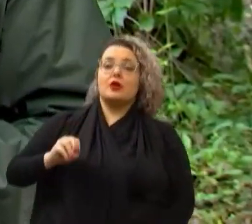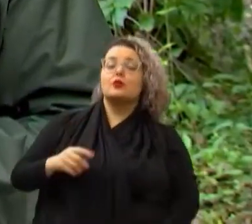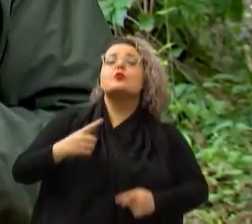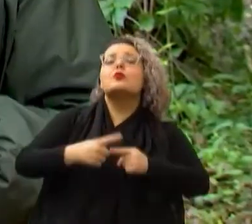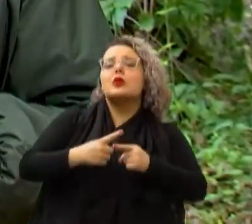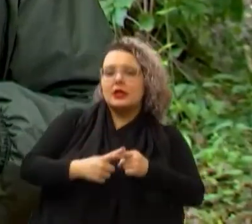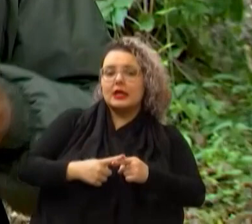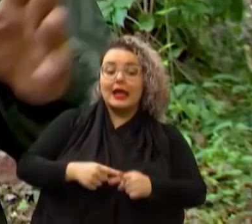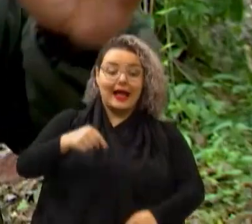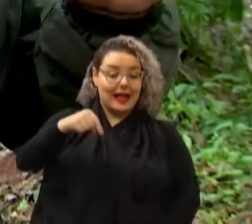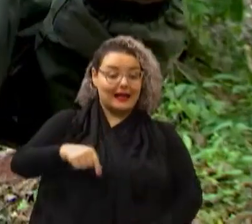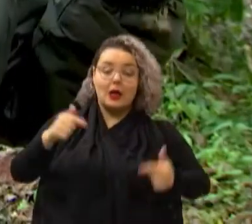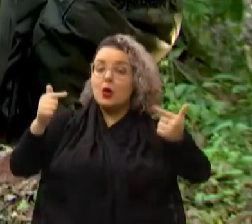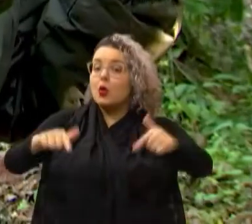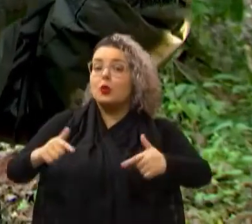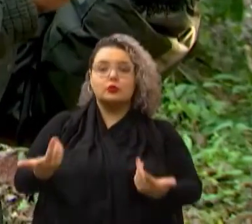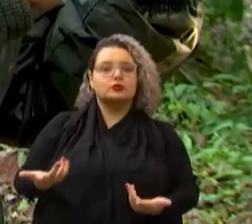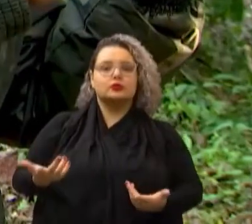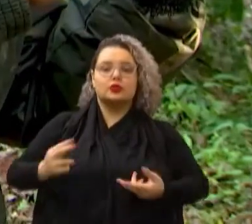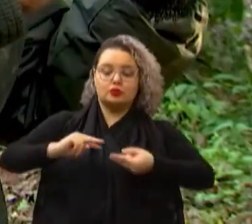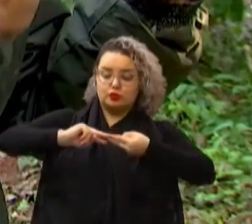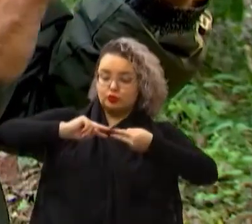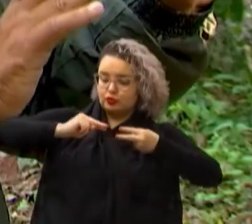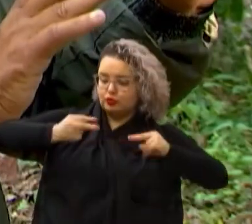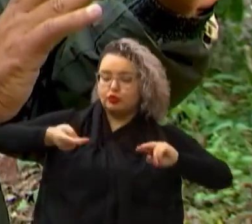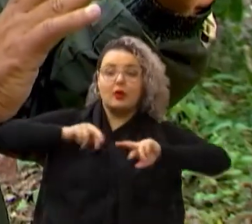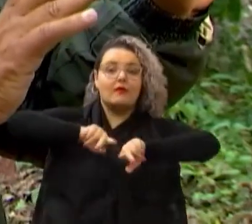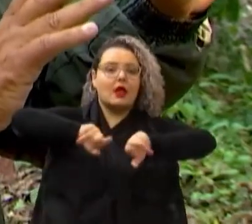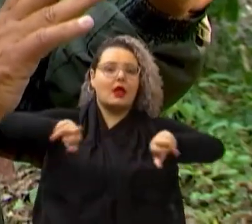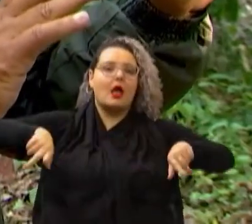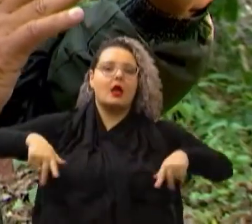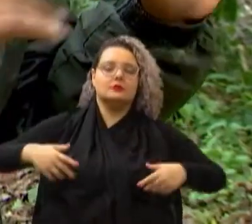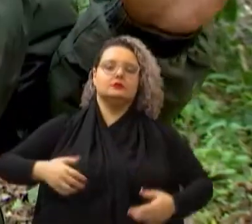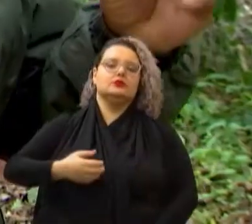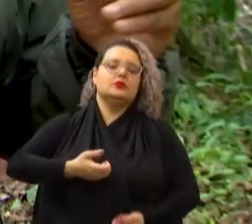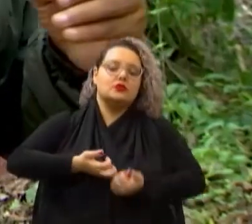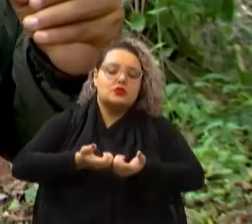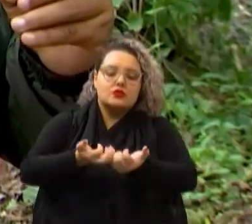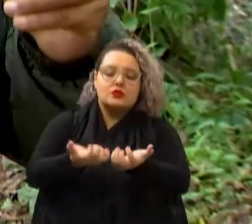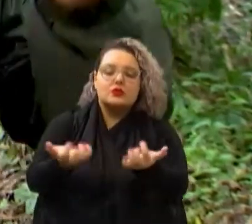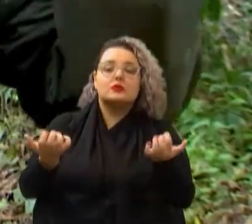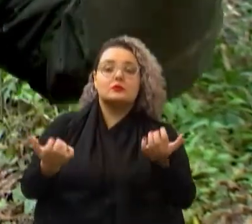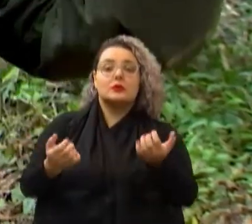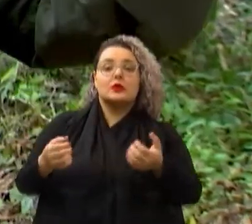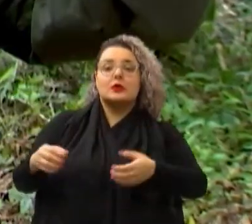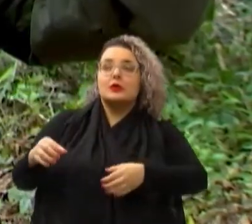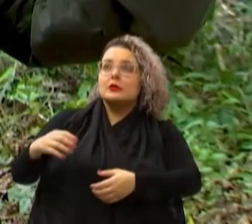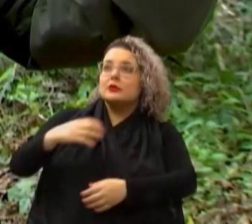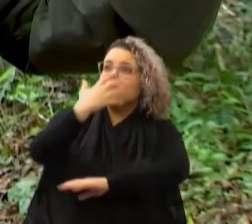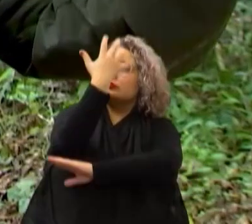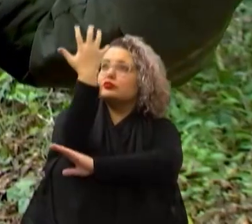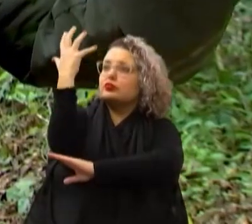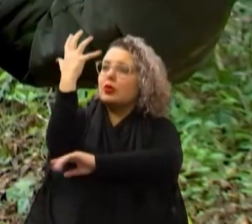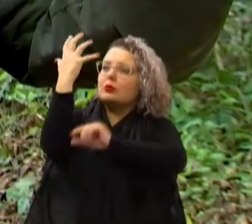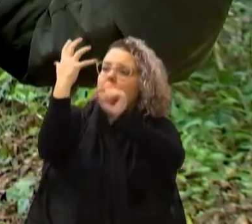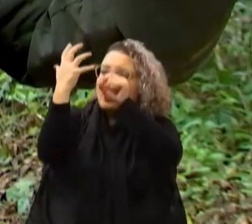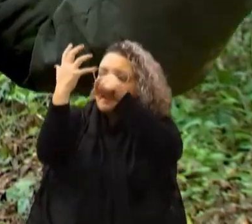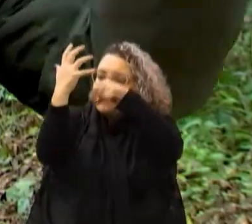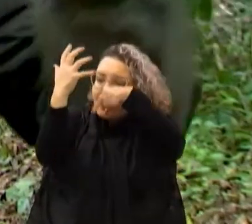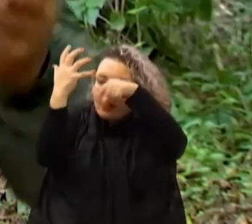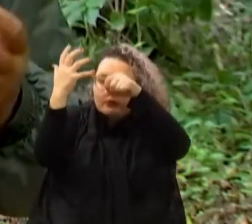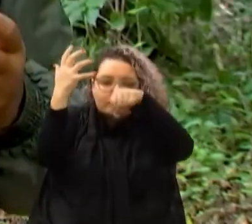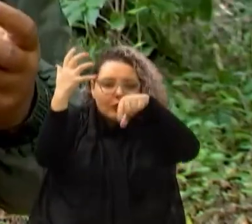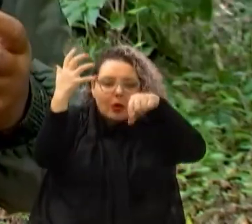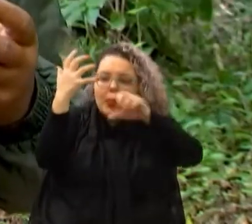viveiro, né? Por quê? Porque aqui é um grande banco genético, ok? Então nós passamos a colher sementes, né,